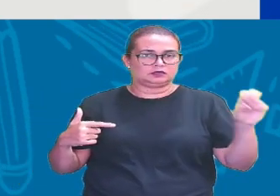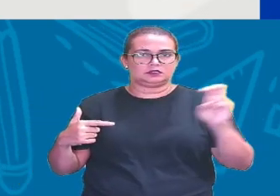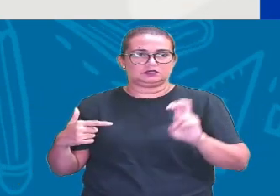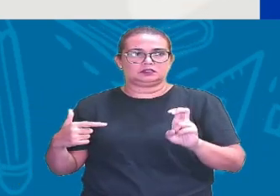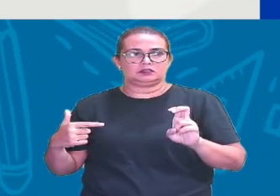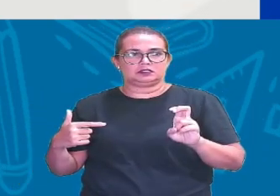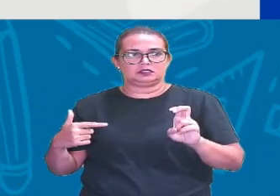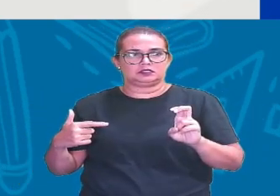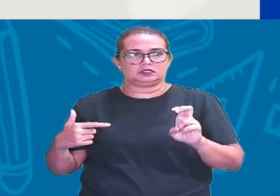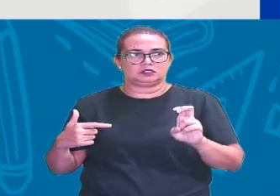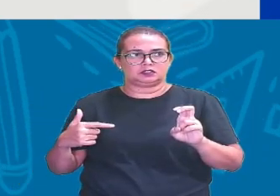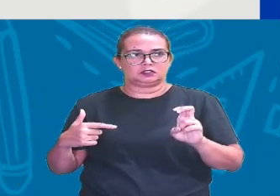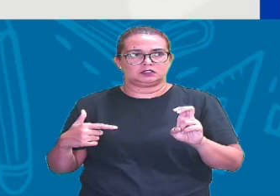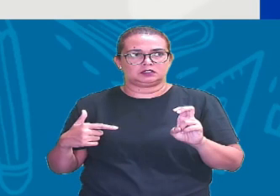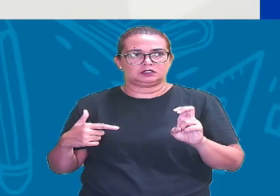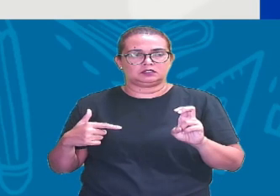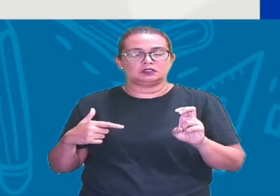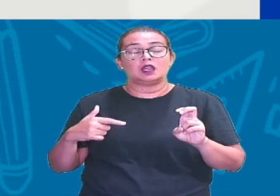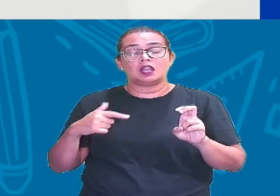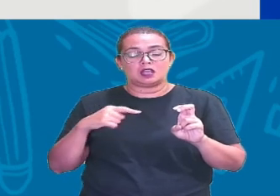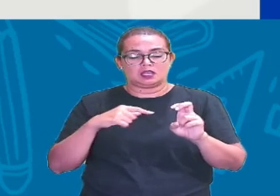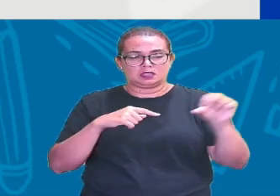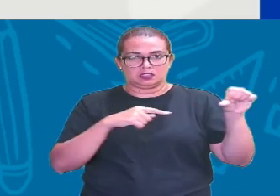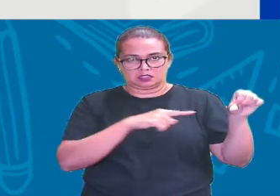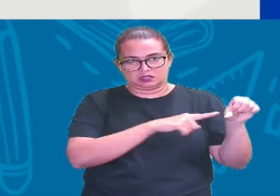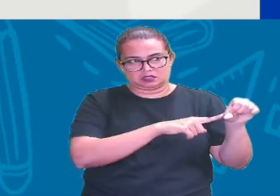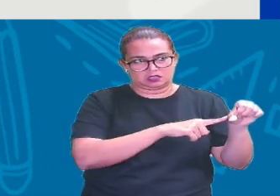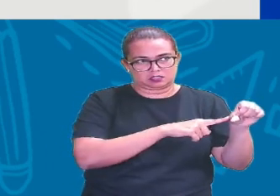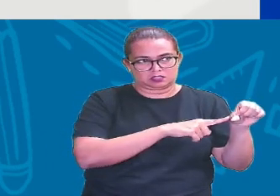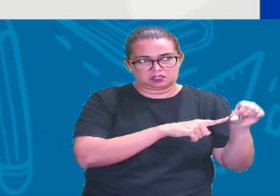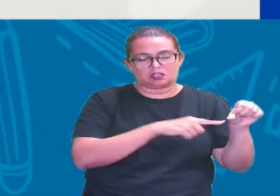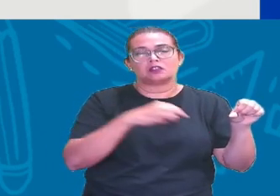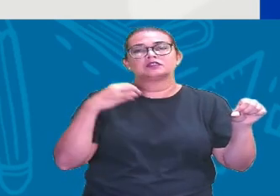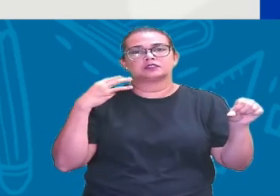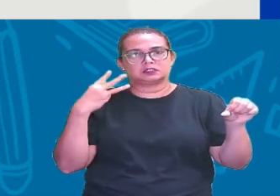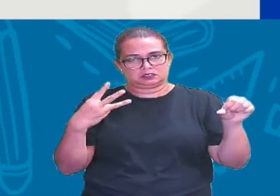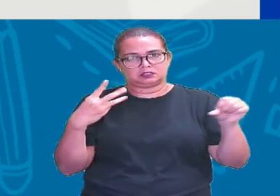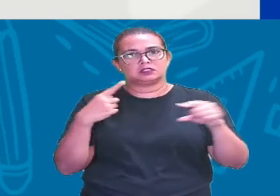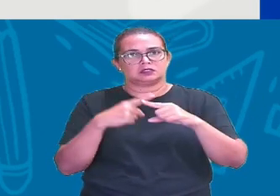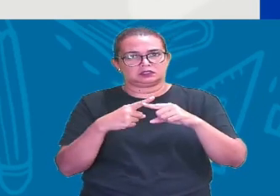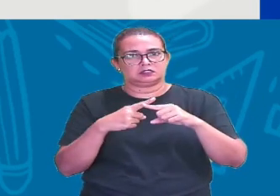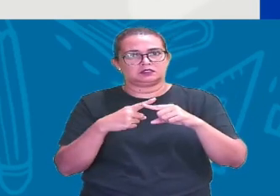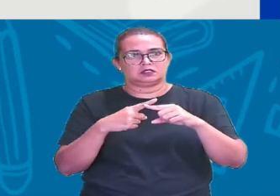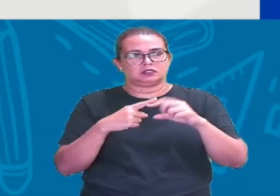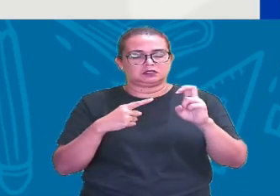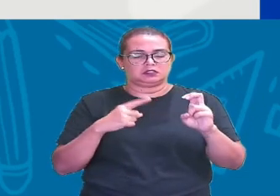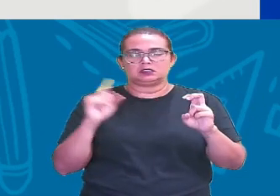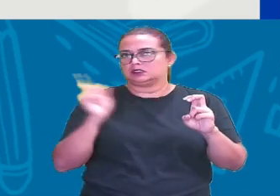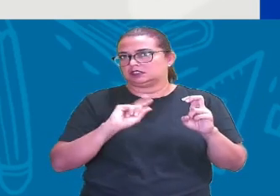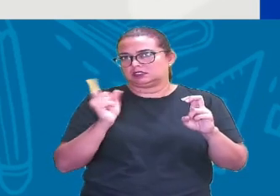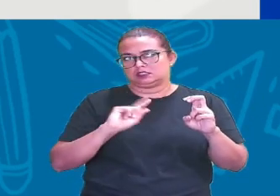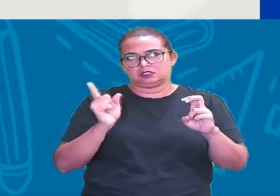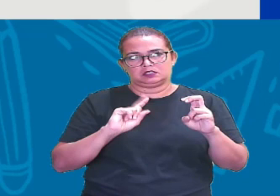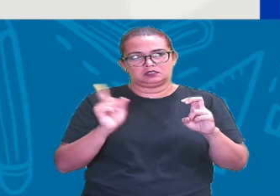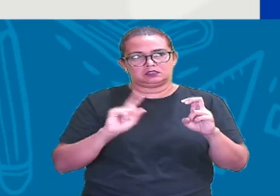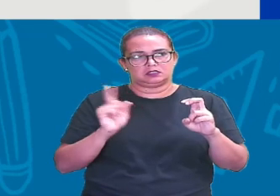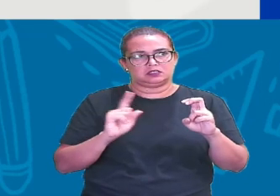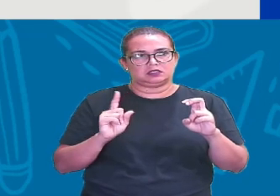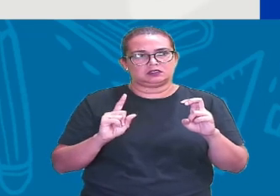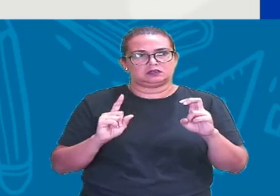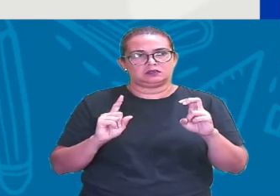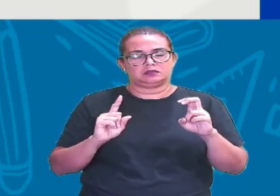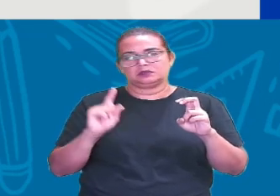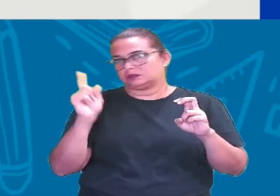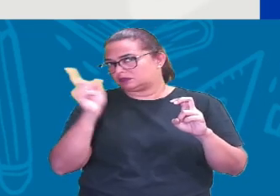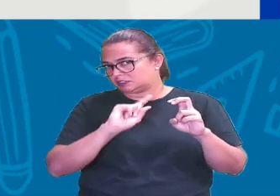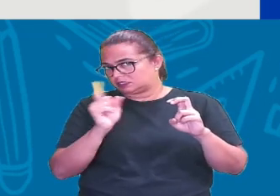9 e 5. Mas 9 é múltiplo de 3 e 5 não é.